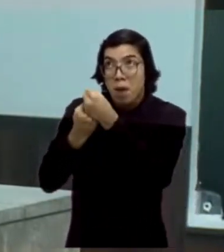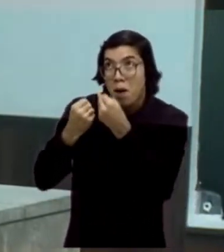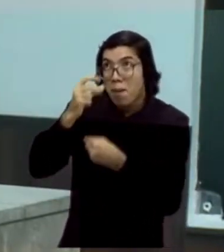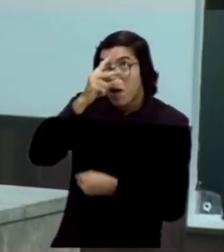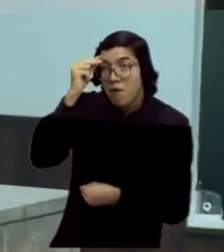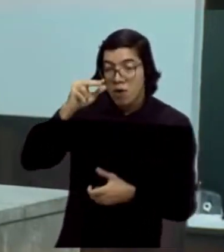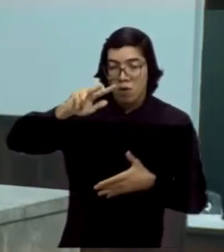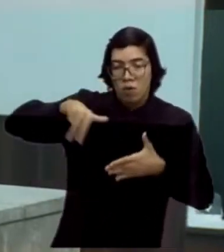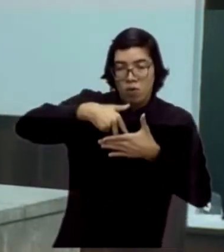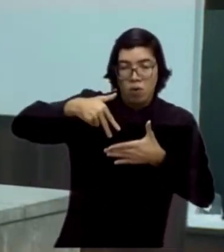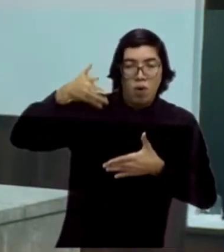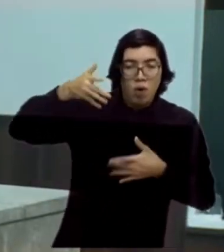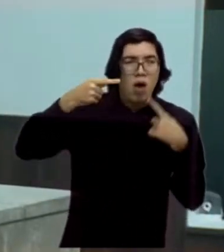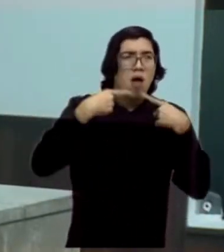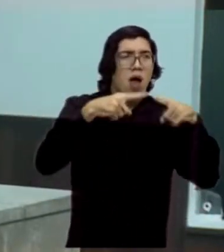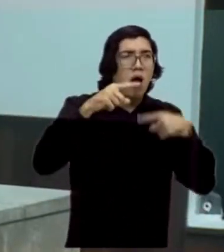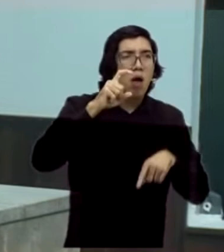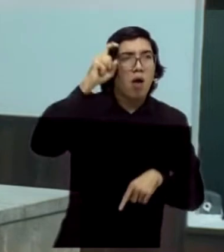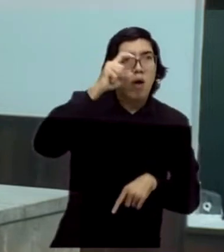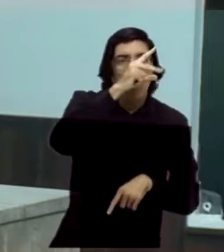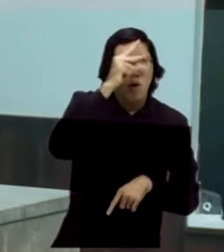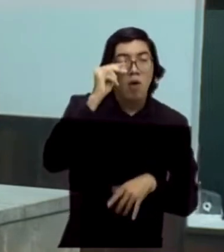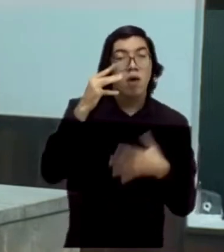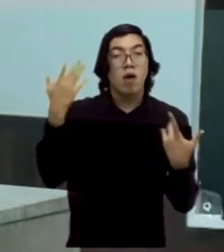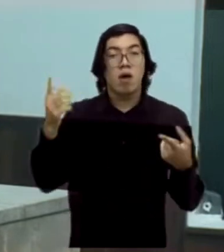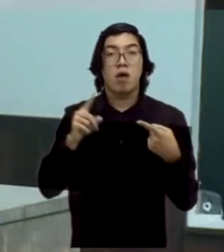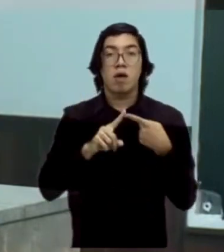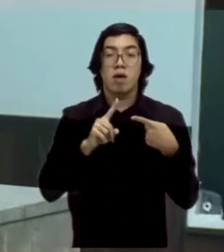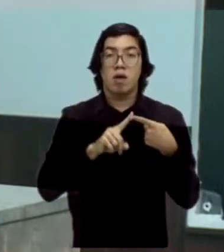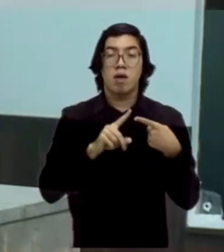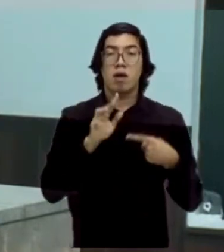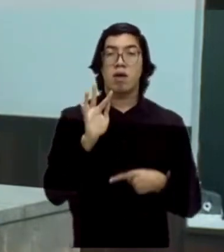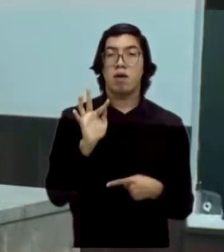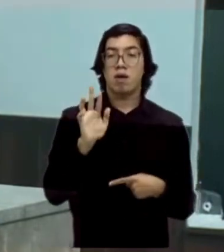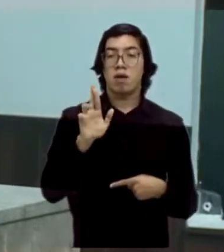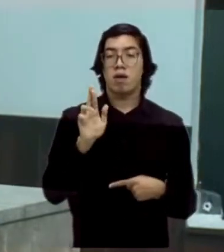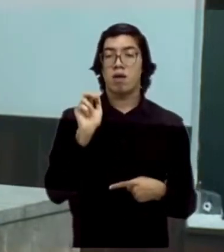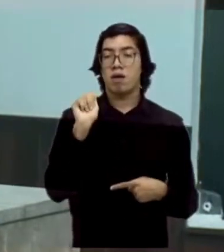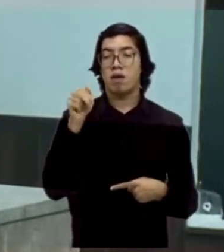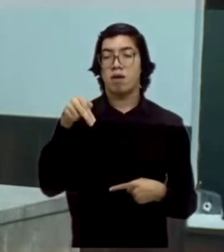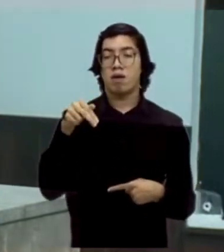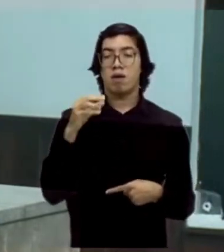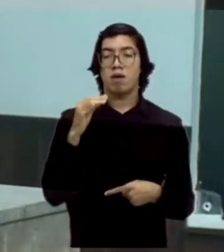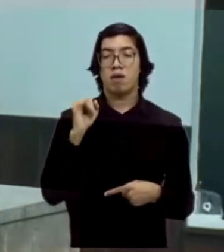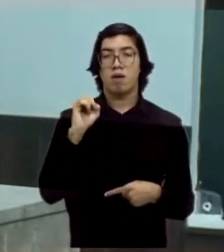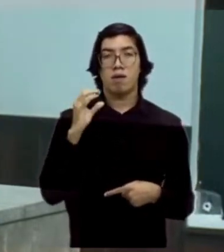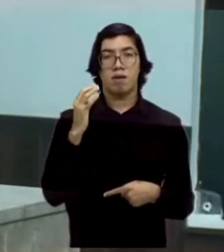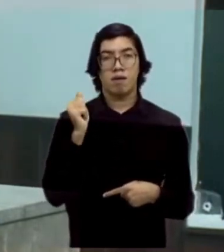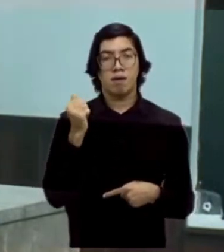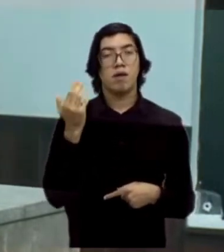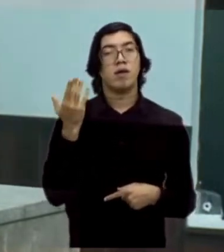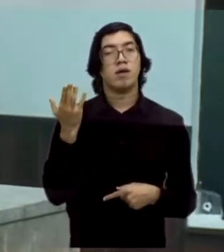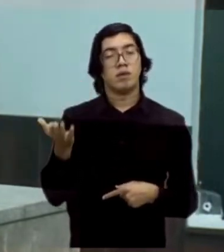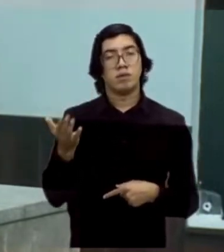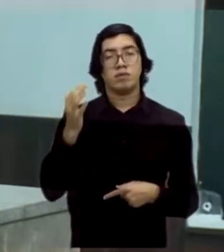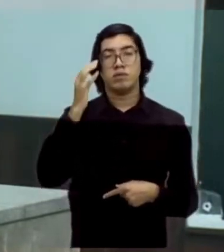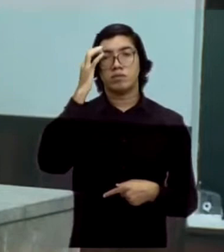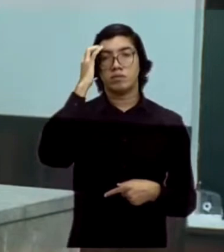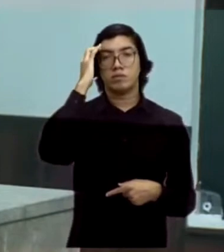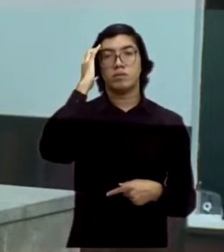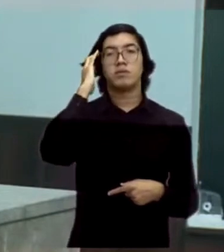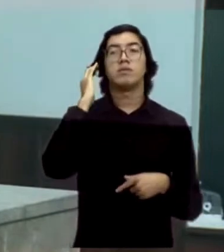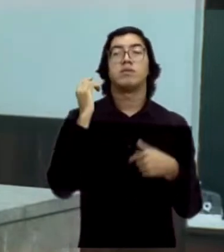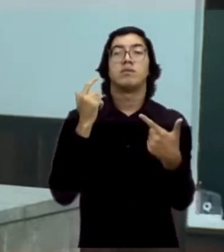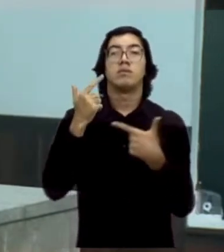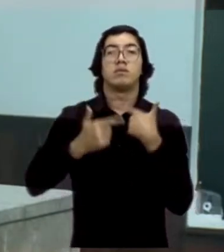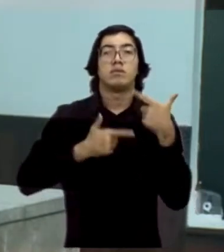gestão. Vereadora Tia Francisca, com muita lucidez, sei o trabalho da vereadora Tia Francisca tem no bairro, lá do